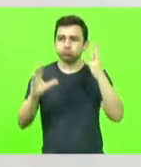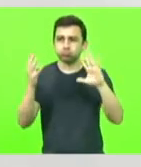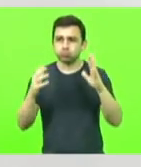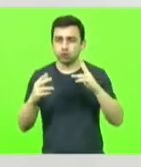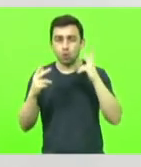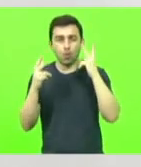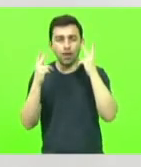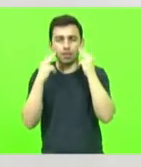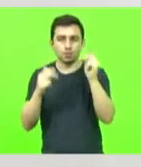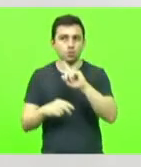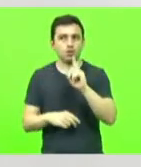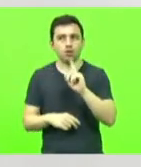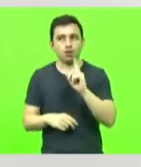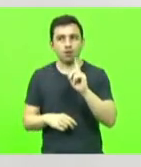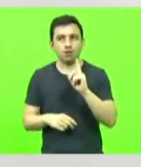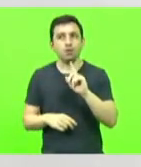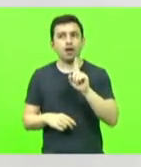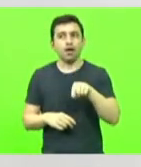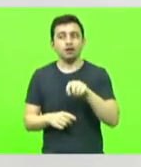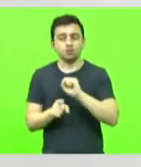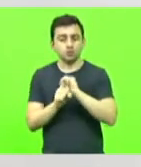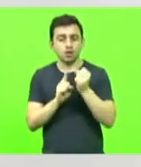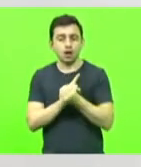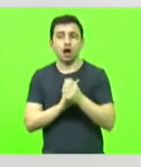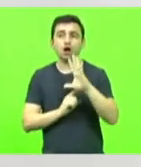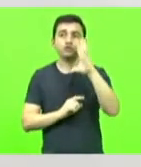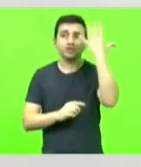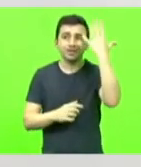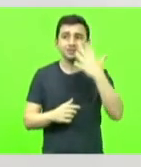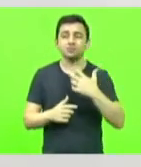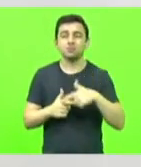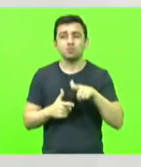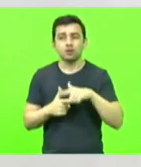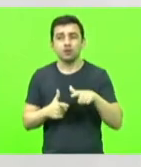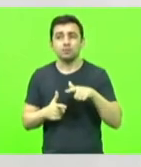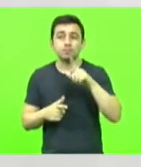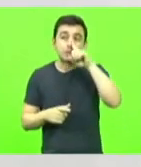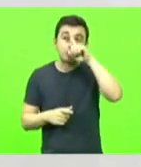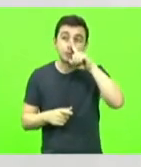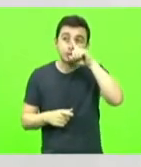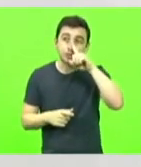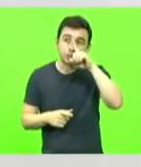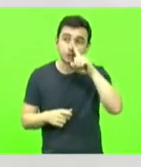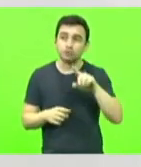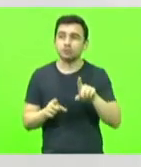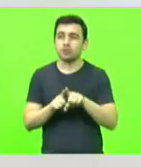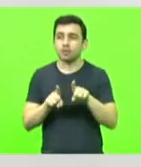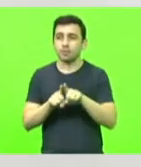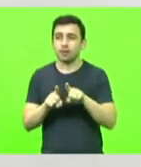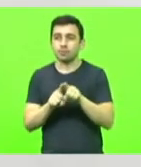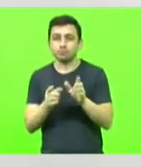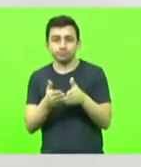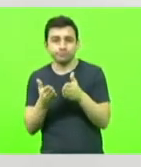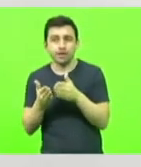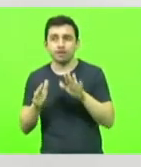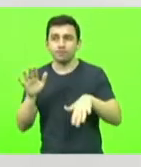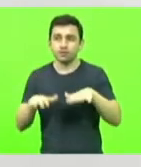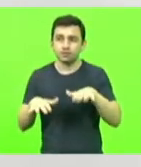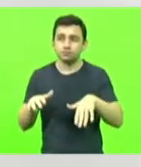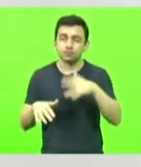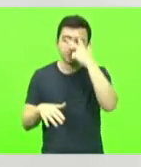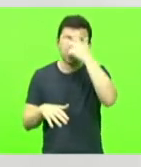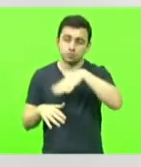naturais, desastres que são socialmente construídos pelos riscos, pelos perigos e pelo grau de vulnerabilidade que a população está